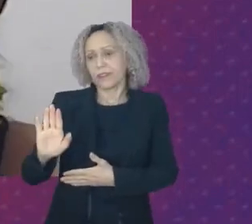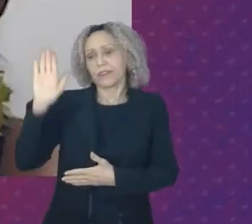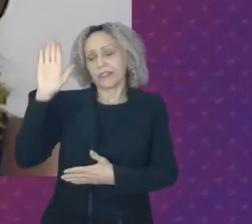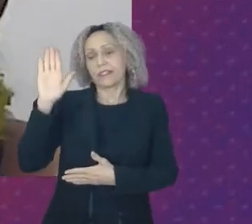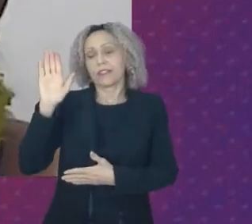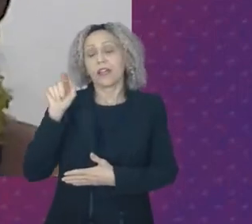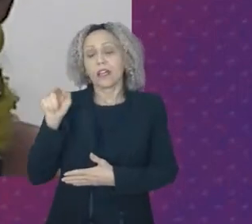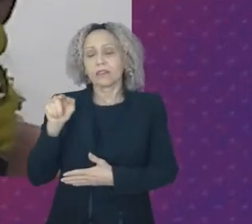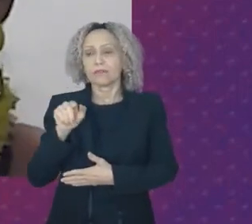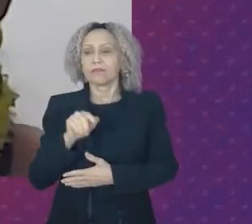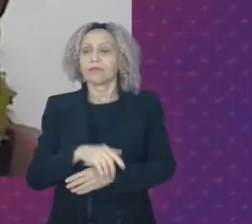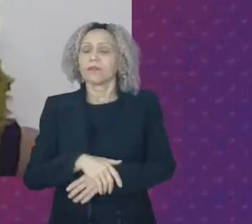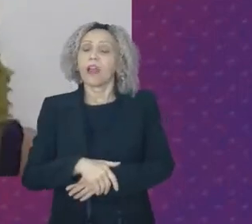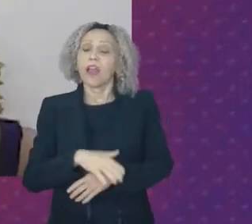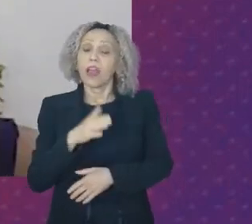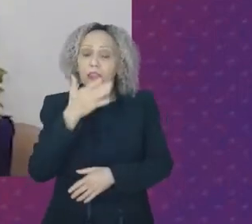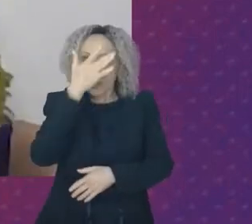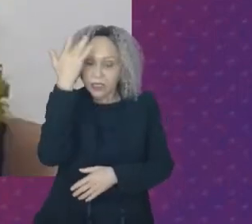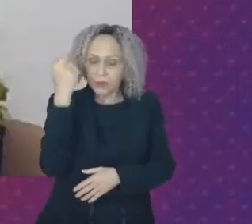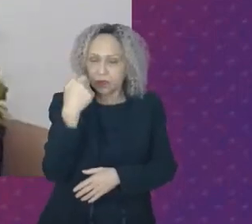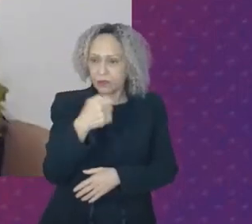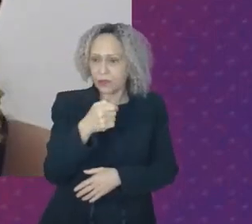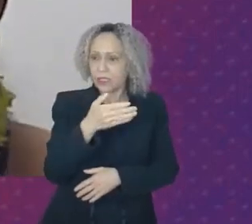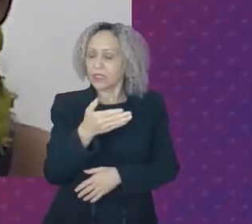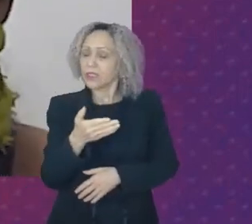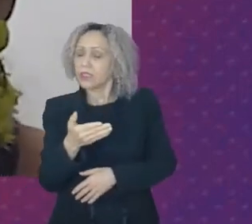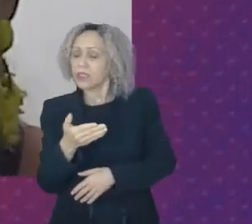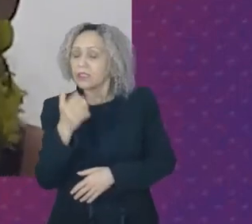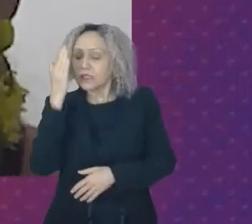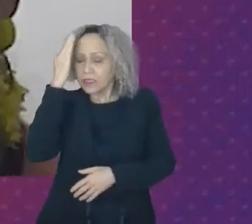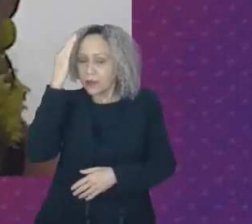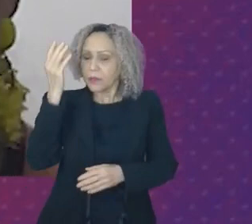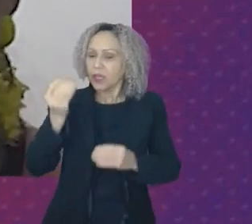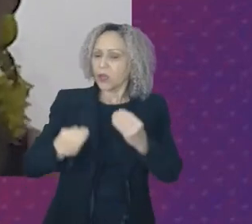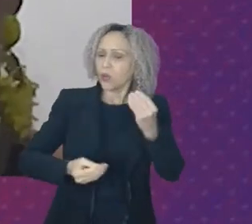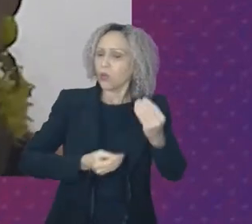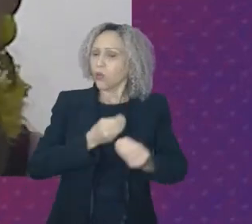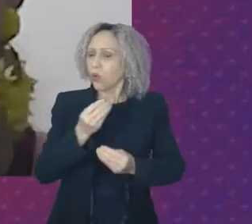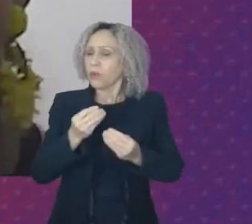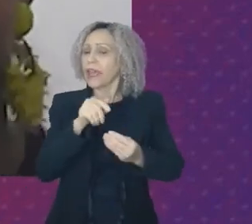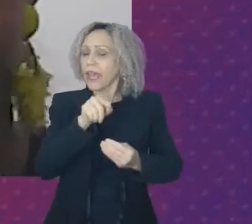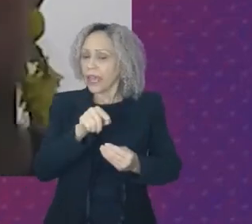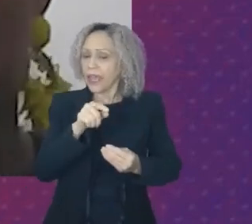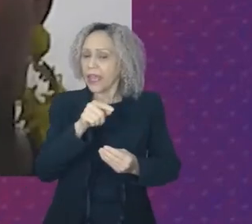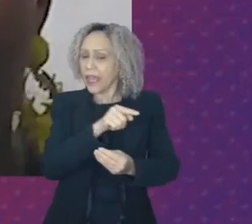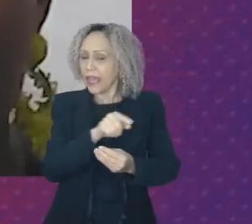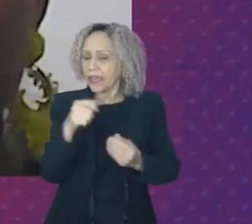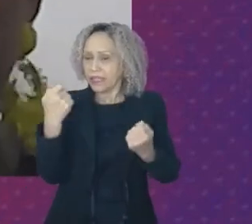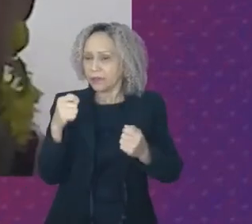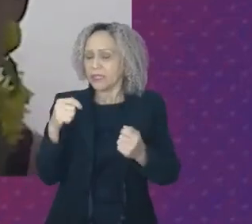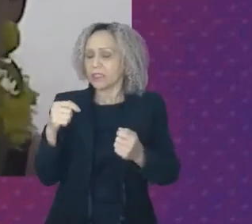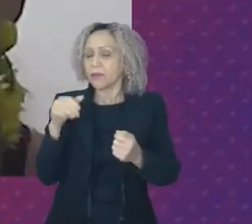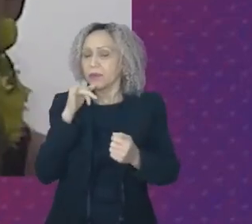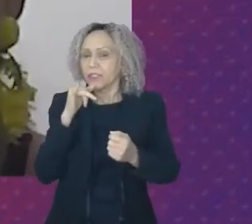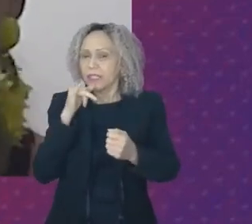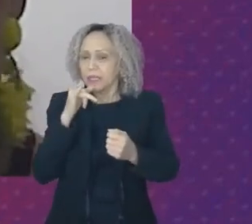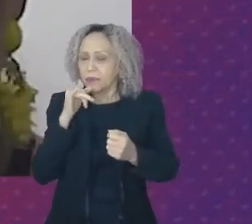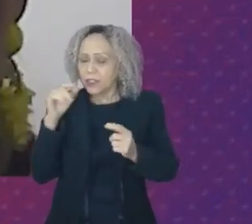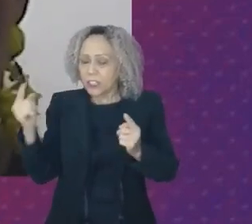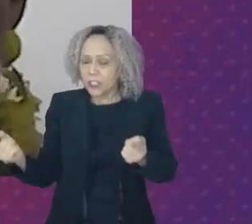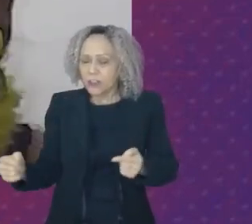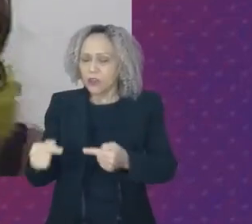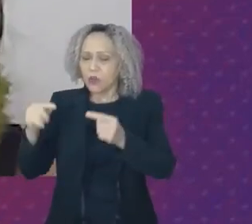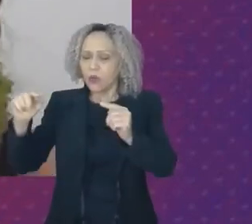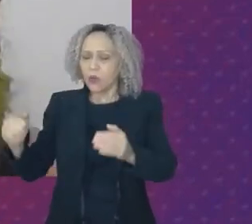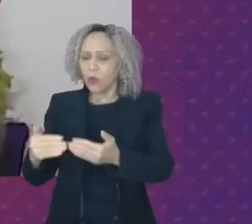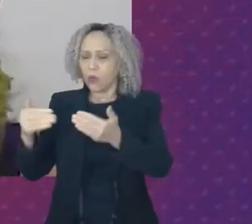discutido na campanha. Vocês estão pensando para a sociedade, porque essas pessoas, além de disseminar a ideia, também vão ajudar